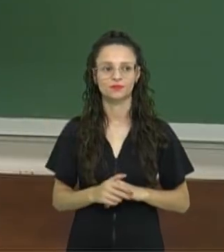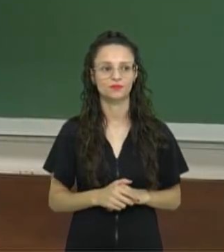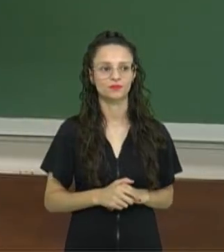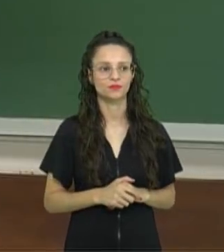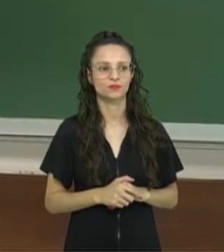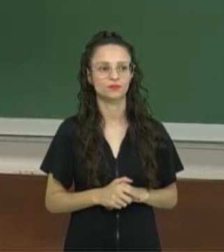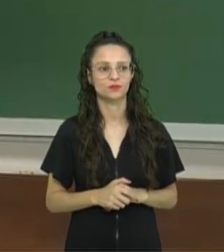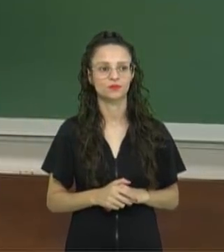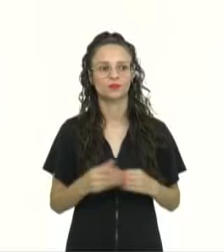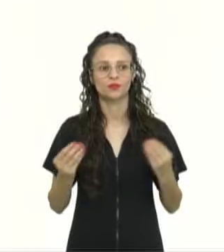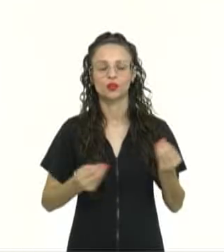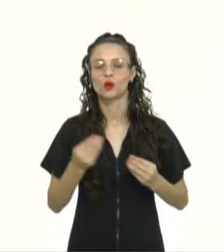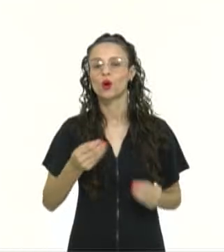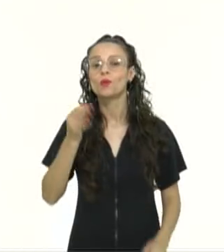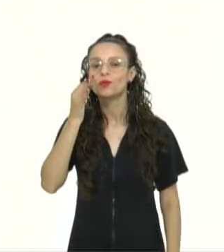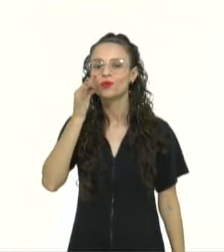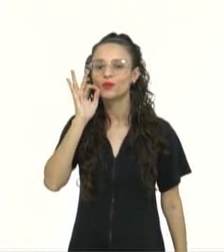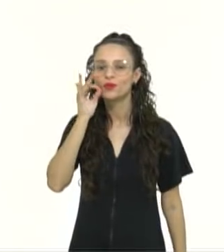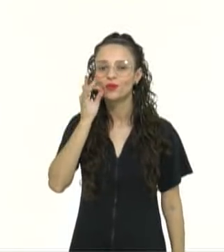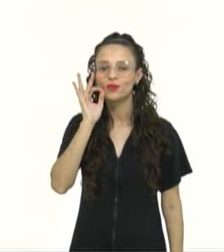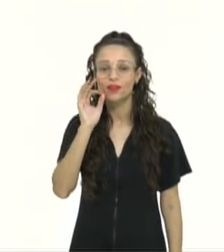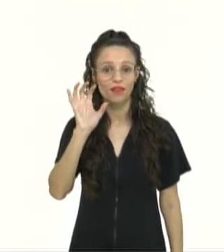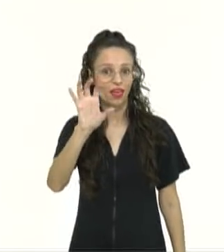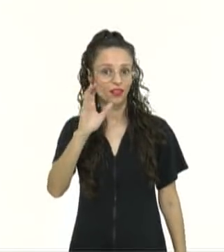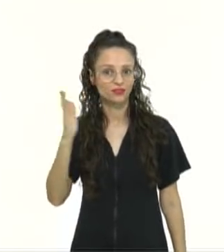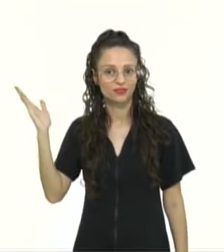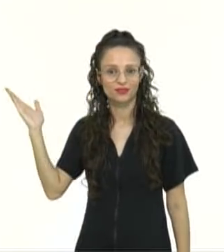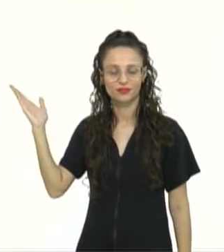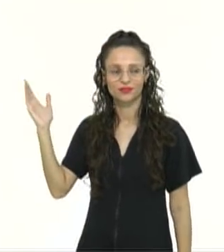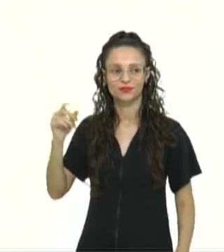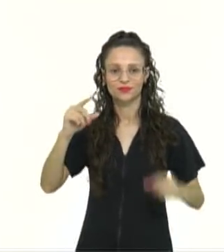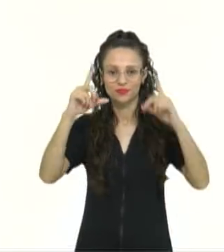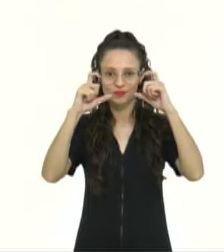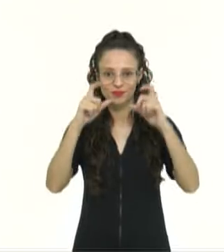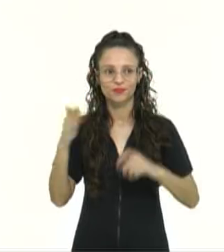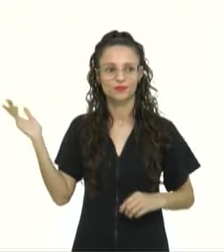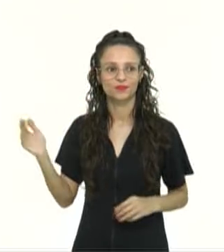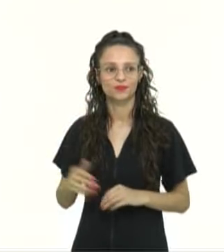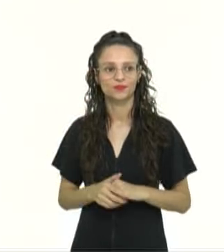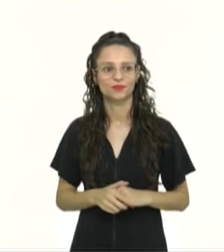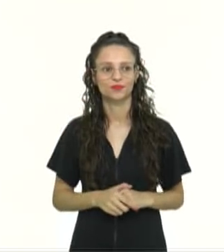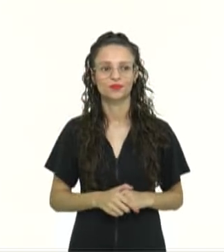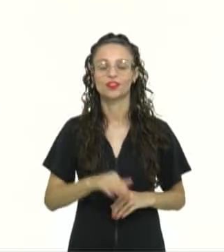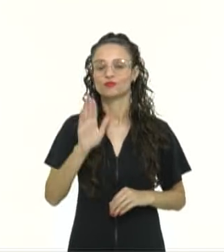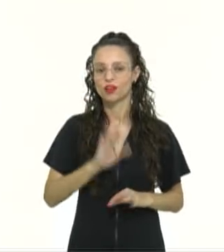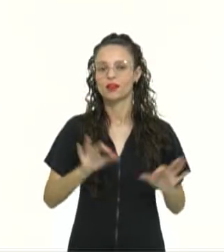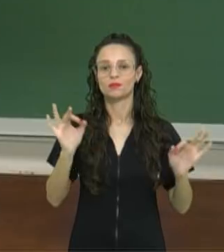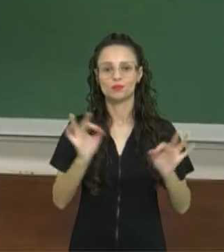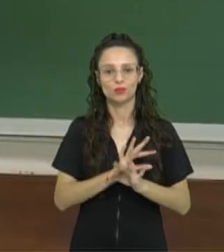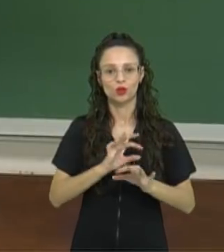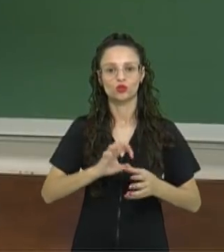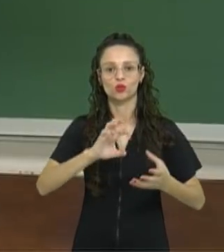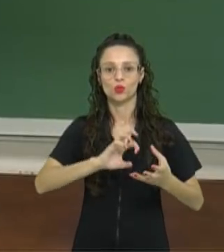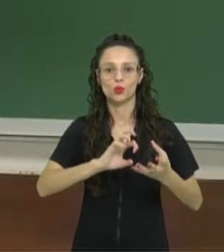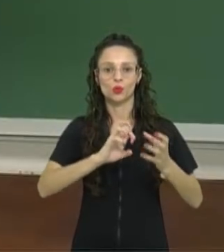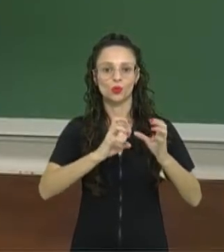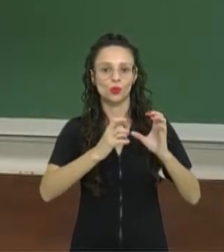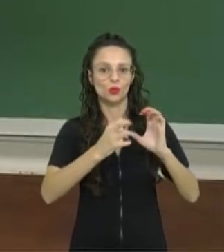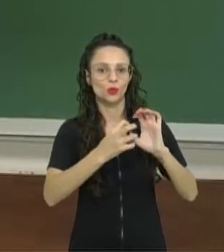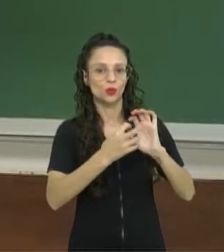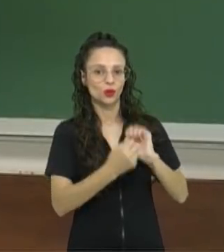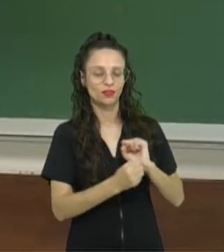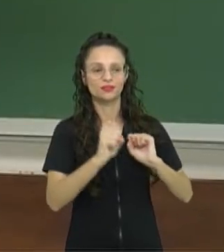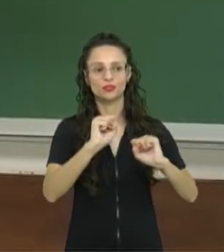entenderem, né, como que é o café. Ele é dessa forma aqui na fotografia. Daí aqui ele já está passando por uma transformação